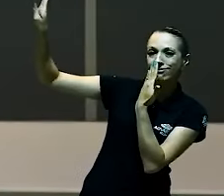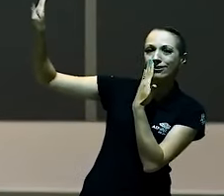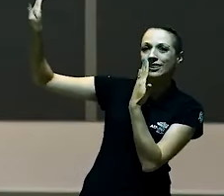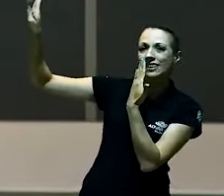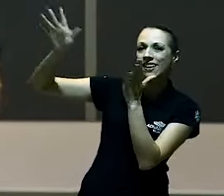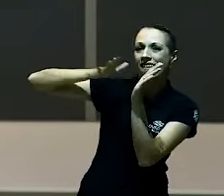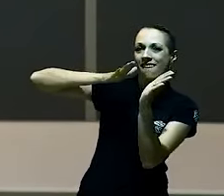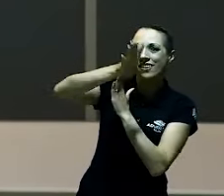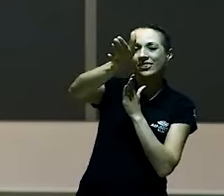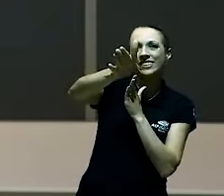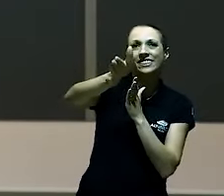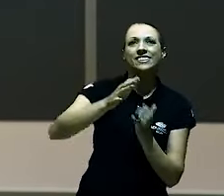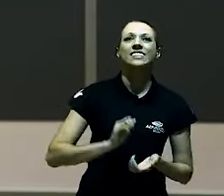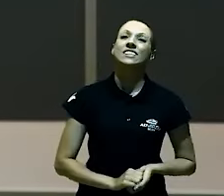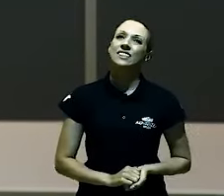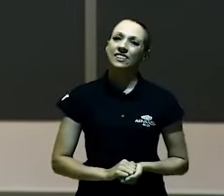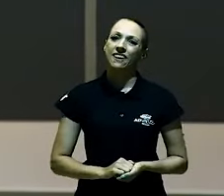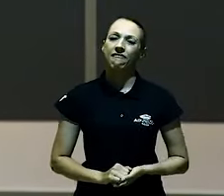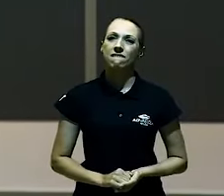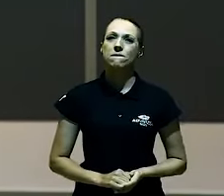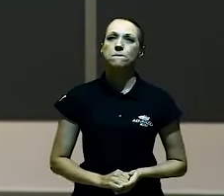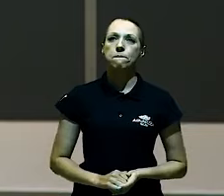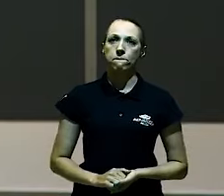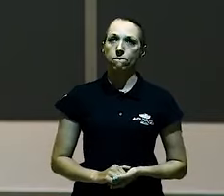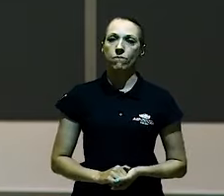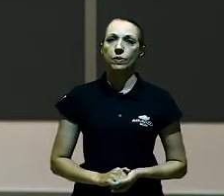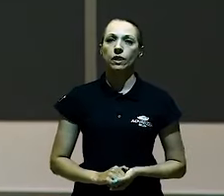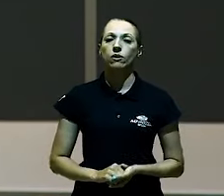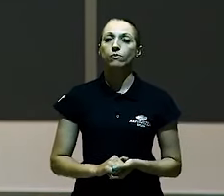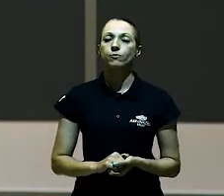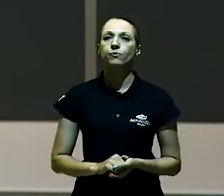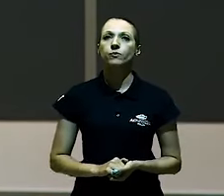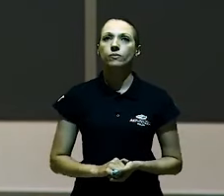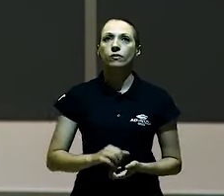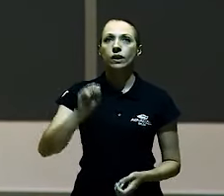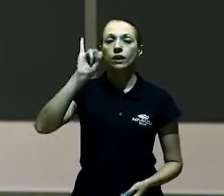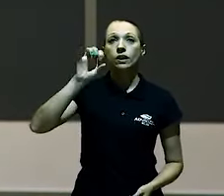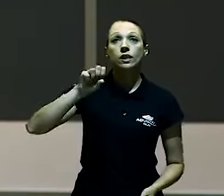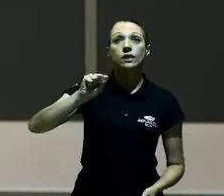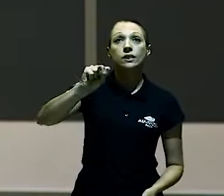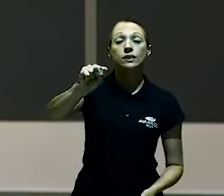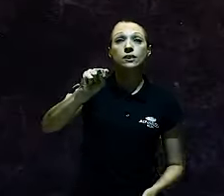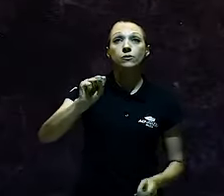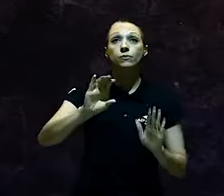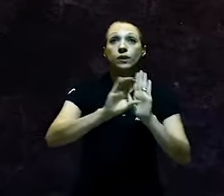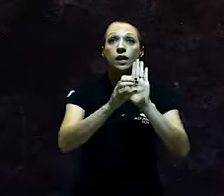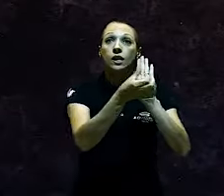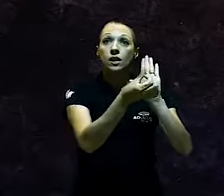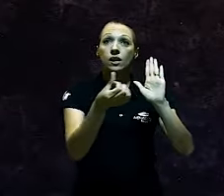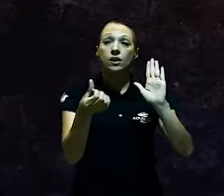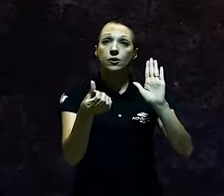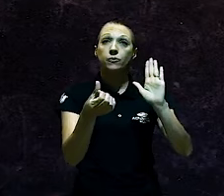Tarsis? Há muitos textos sobre Tarsis na Bíblia, mas eu quero destacar um com vocês. Isaías capítulo 66, versículo 19, para mim explica